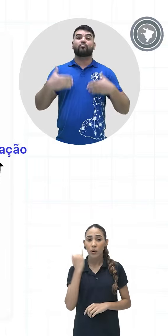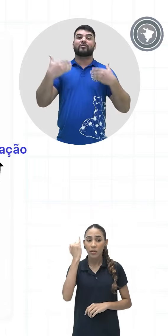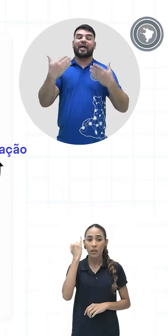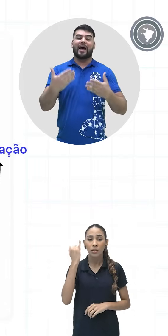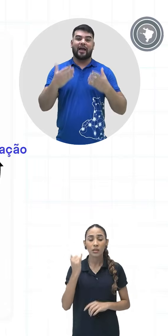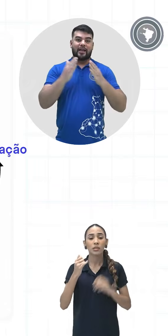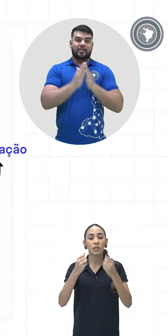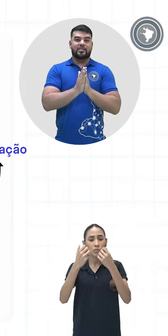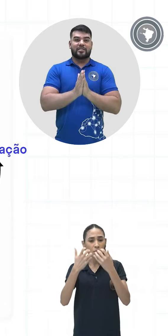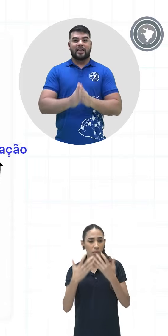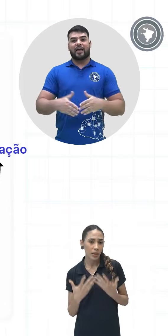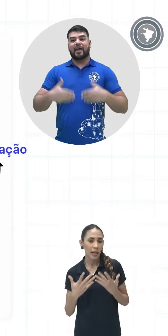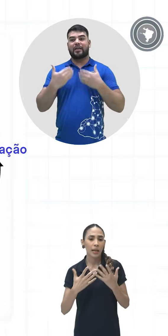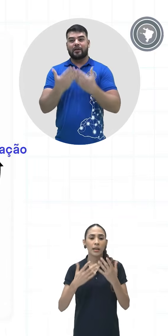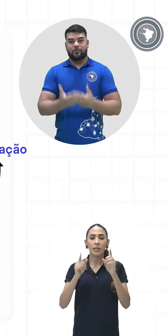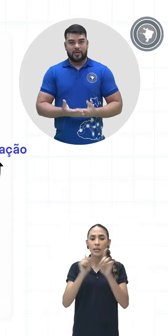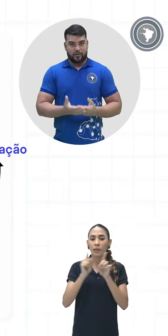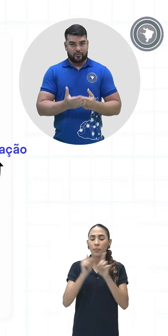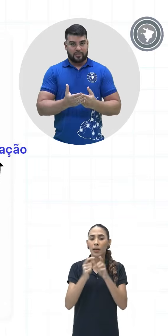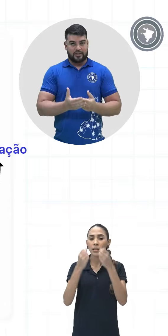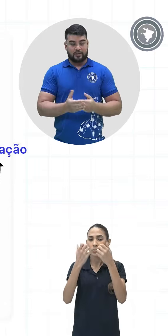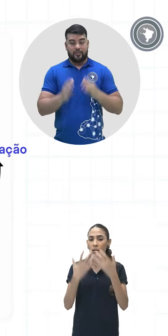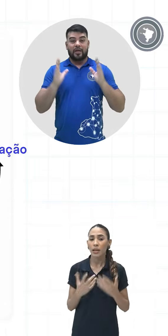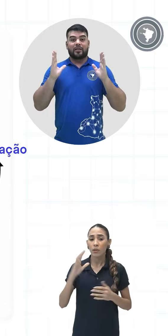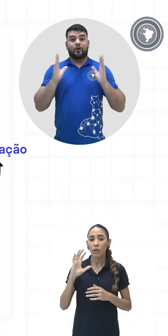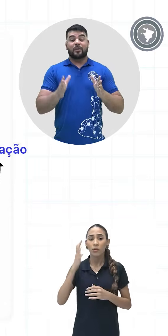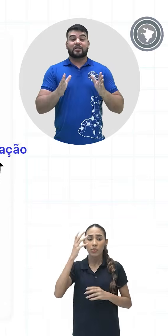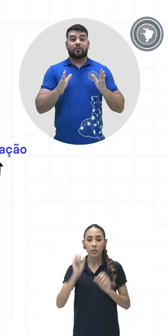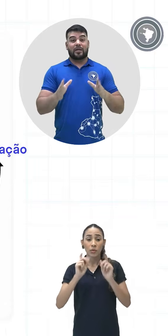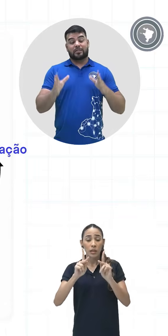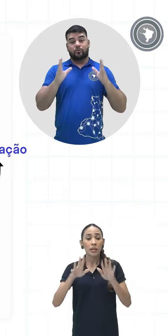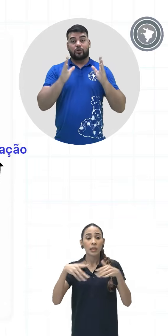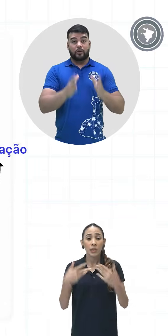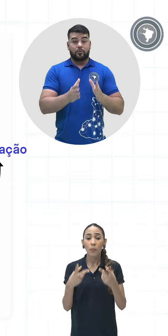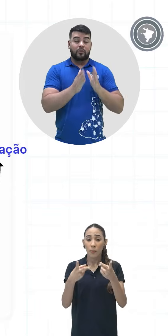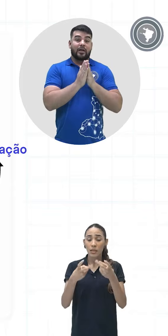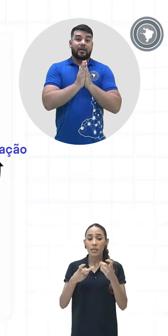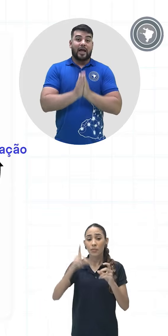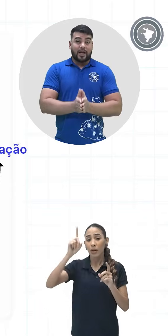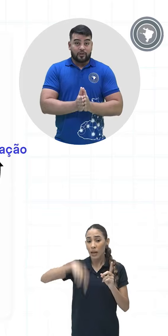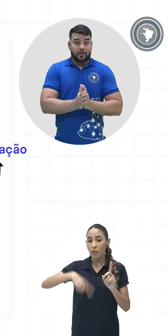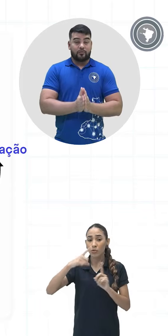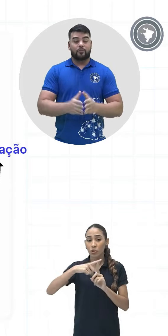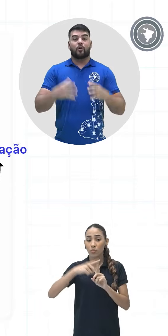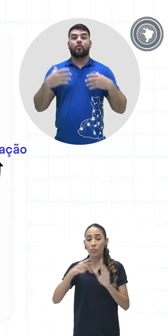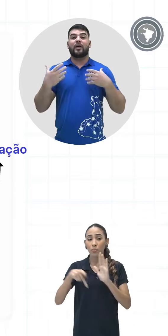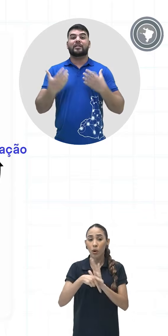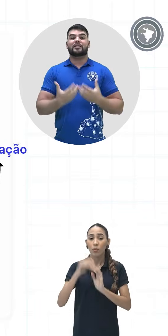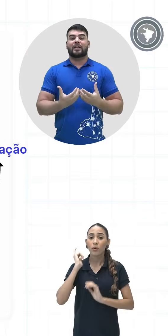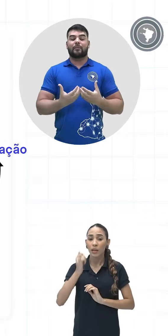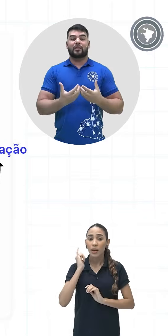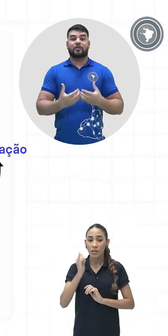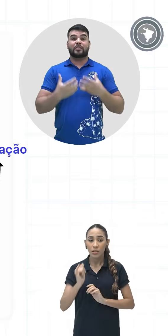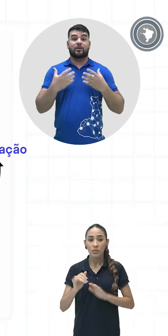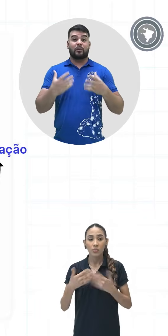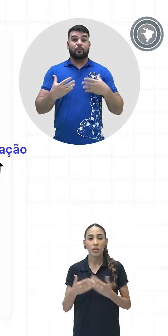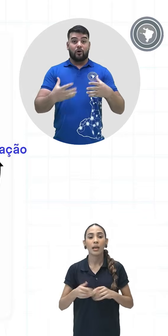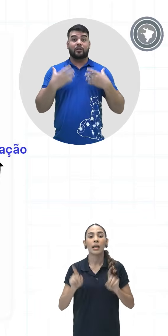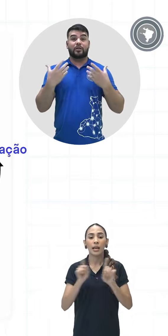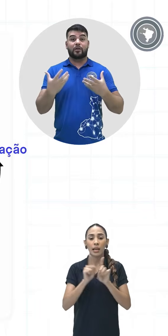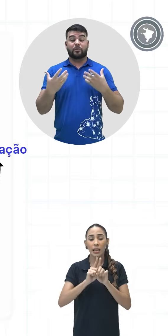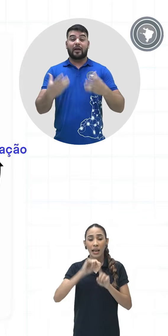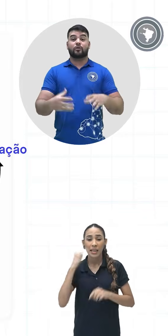seja, contar, dizer aquilo que aconteceu. Então, percebo que esse é o tipo narrativo, com esses elementos que